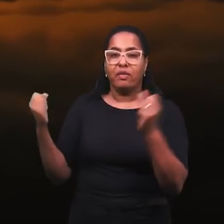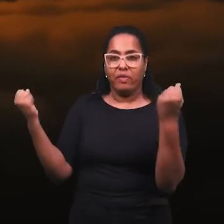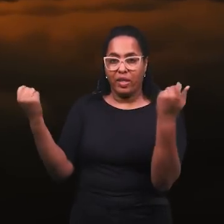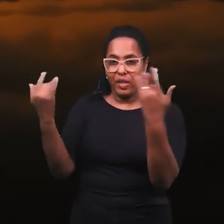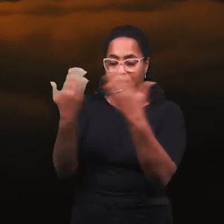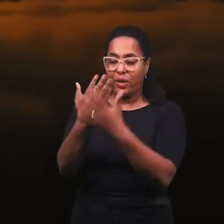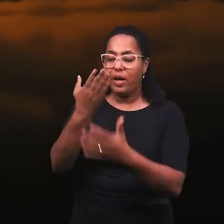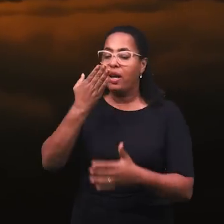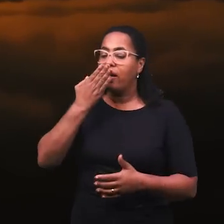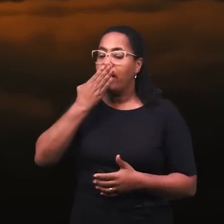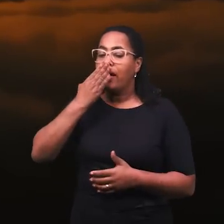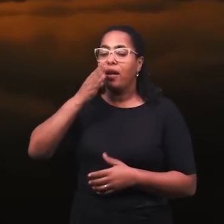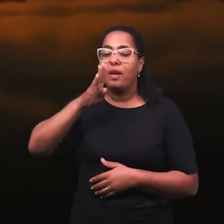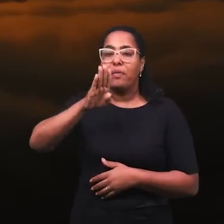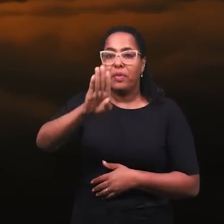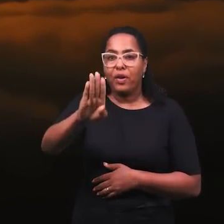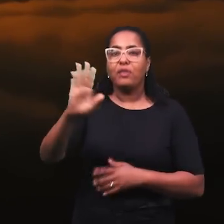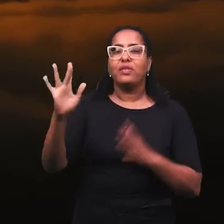o que ele